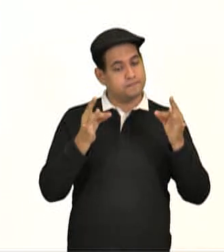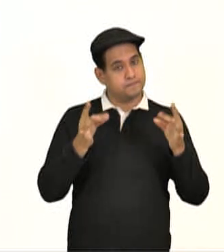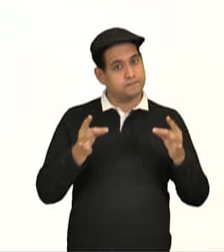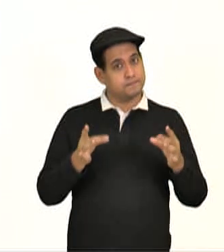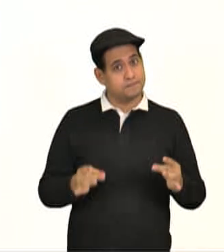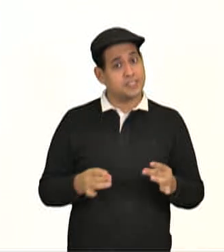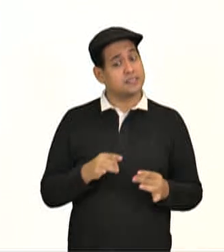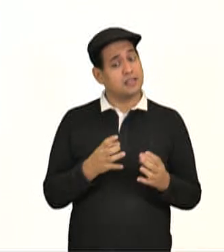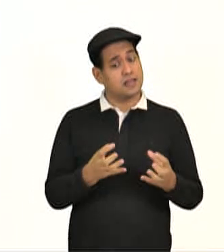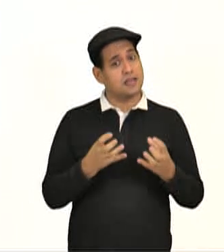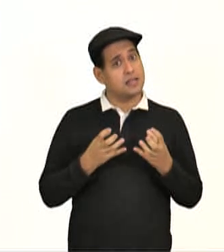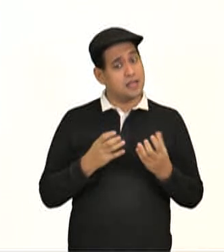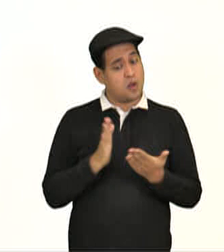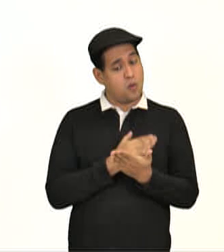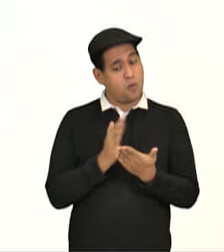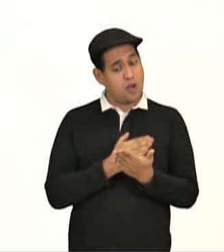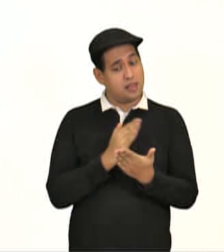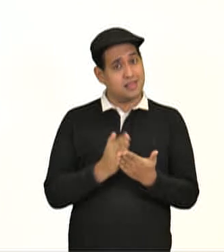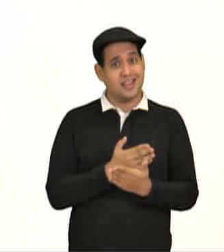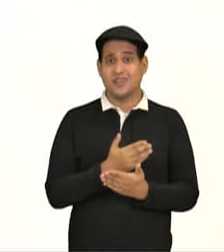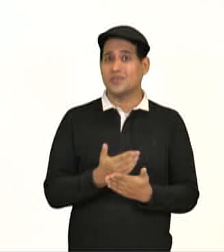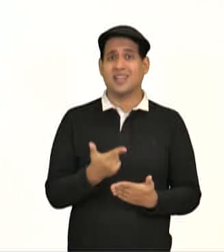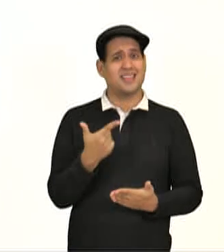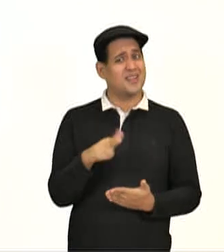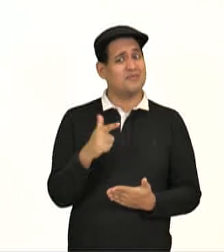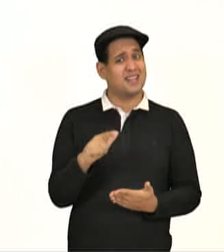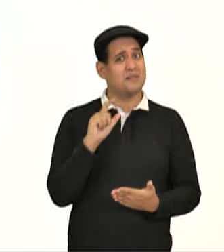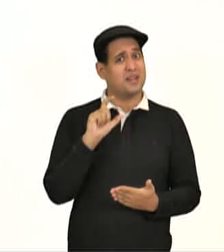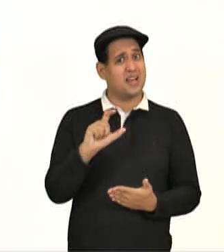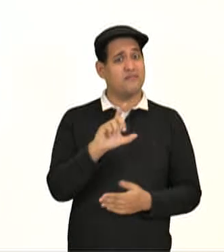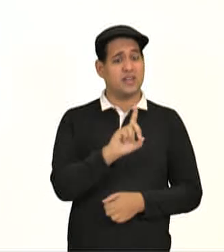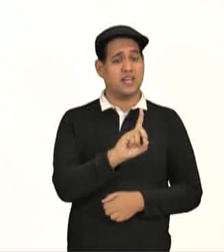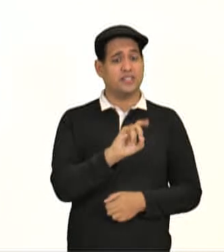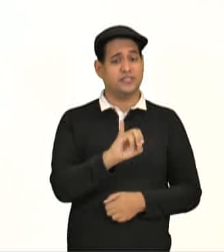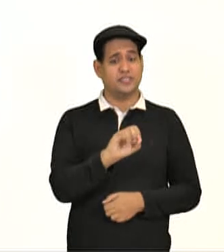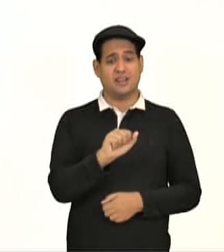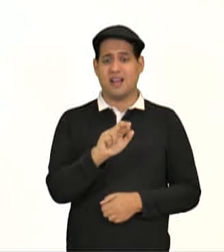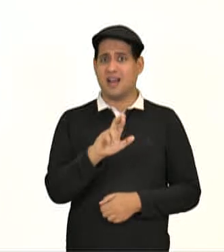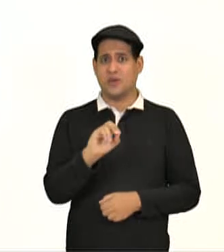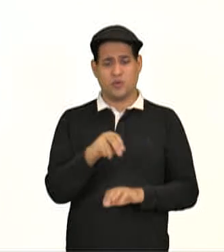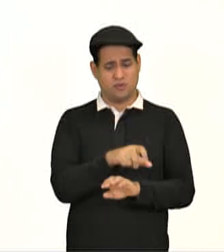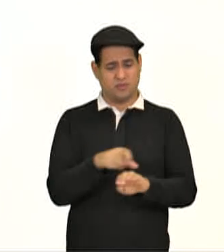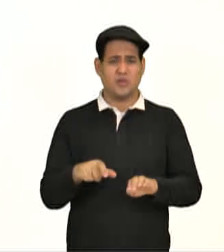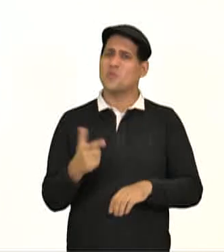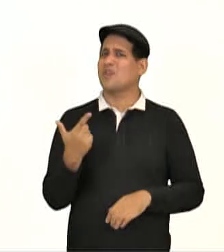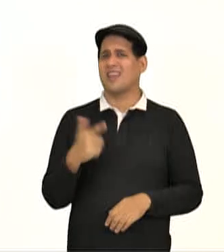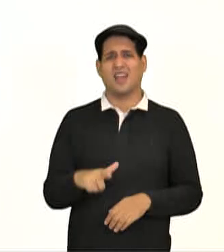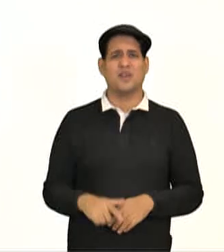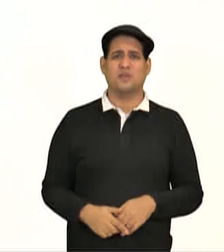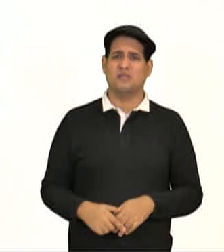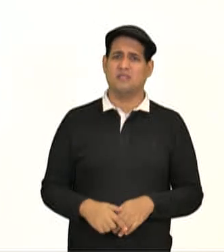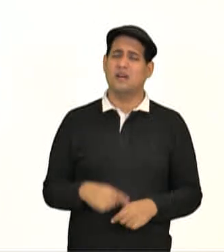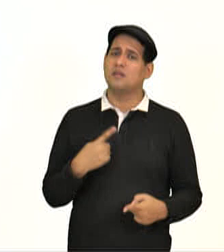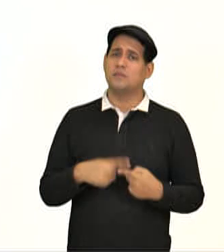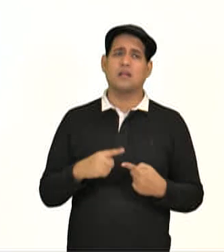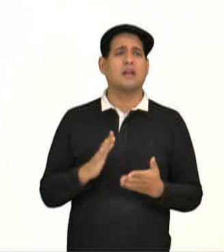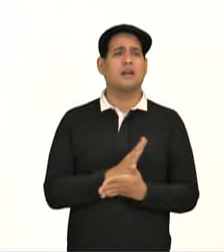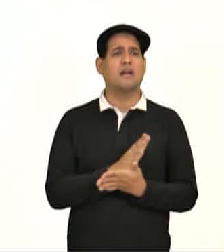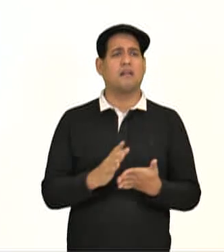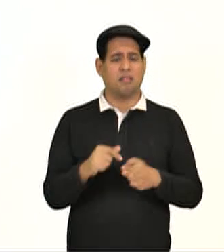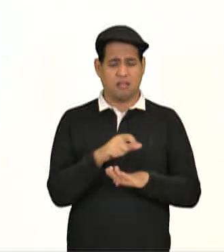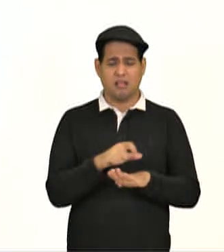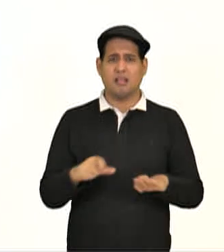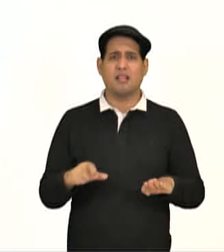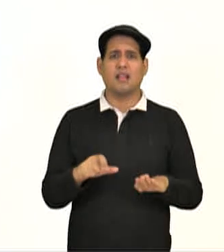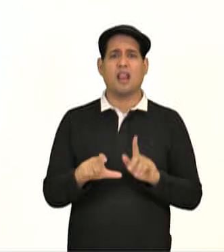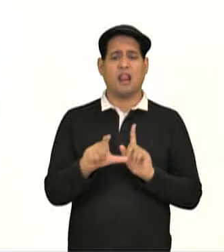especificamente que queria um caderno sem a palavra diário escrita nele. Por que algumas expressões foram escritas